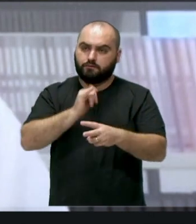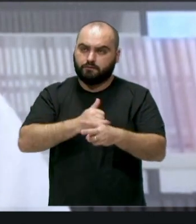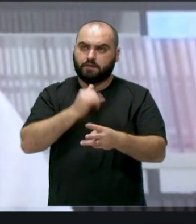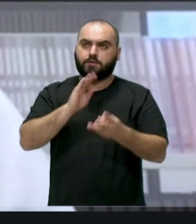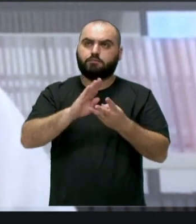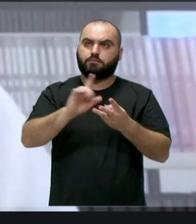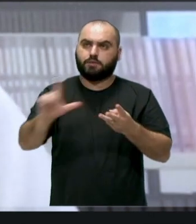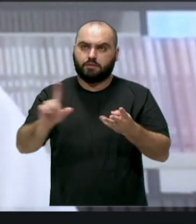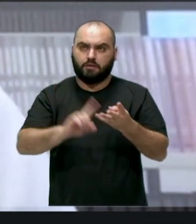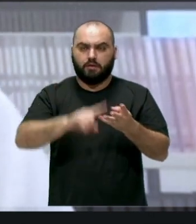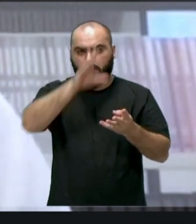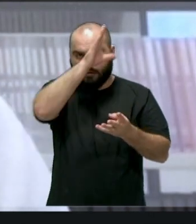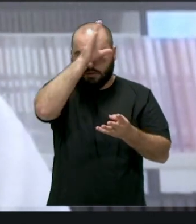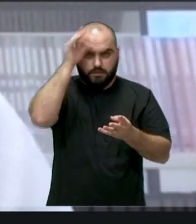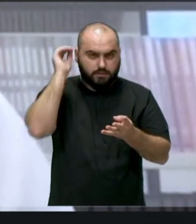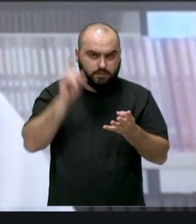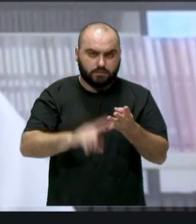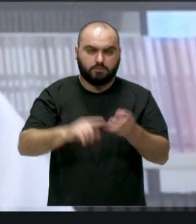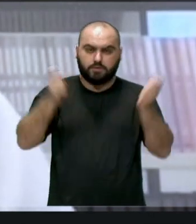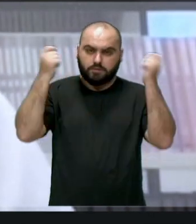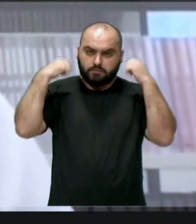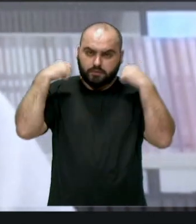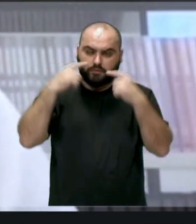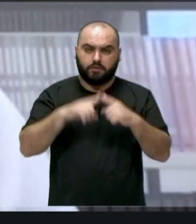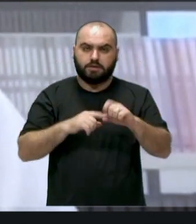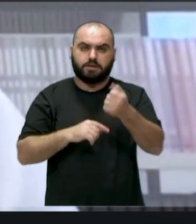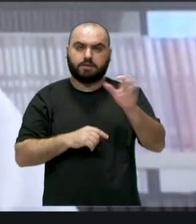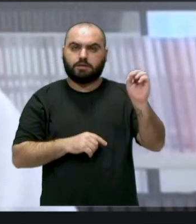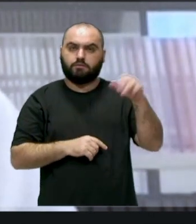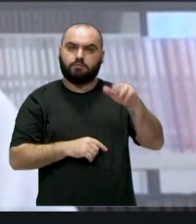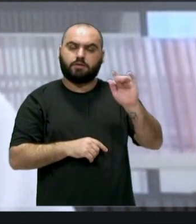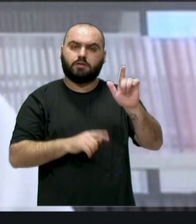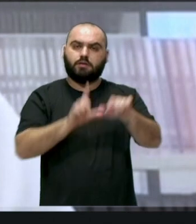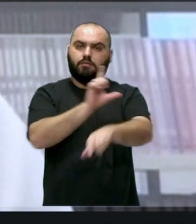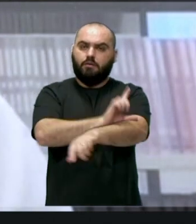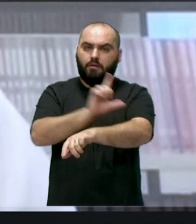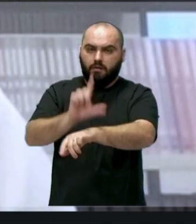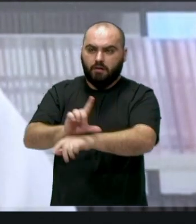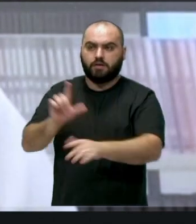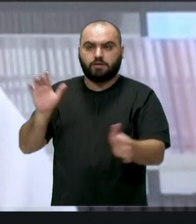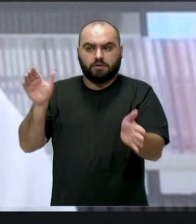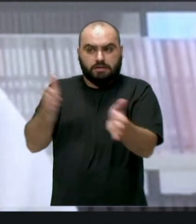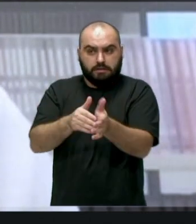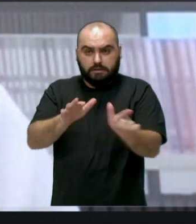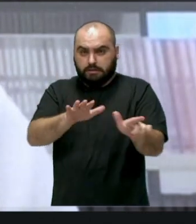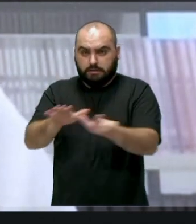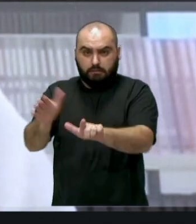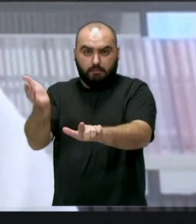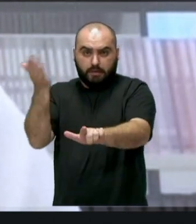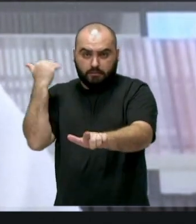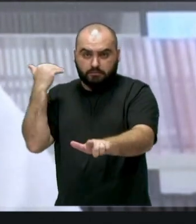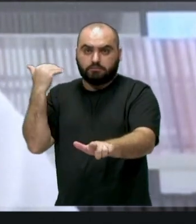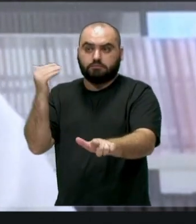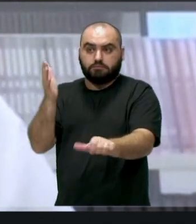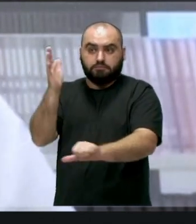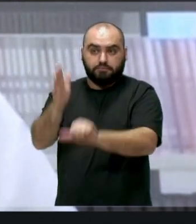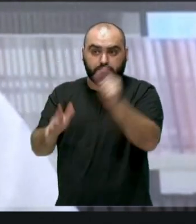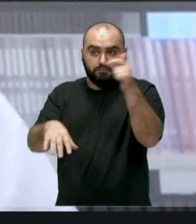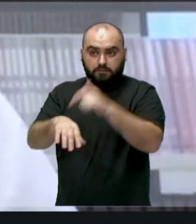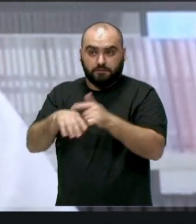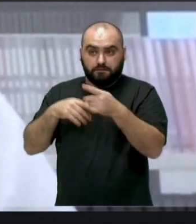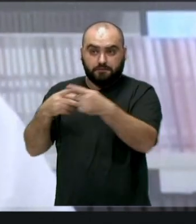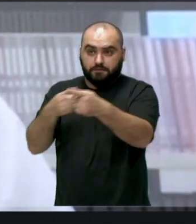Criciúma, Chapecó, São Miguel do Oeste, Lages e, por último, na última semana, fechamos esse primeiro ciclo de